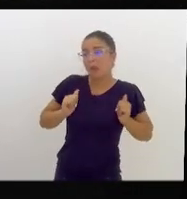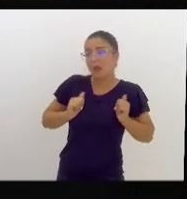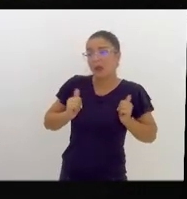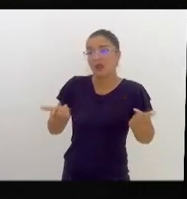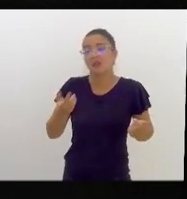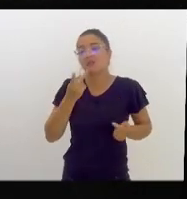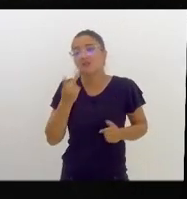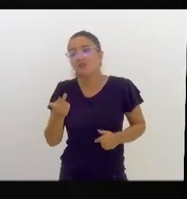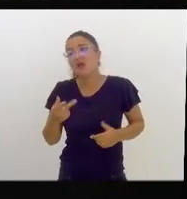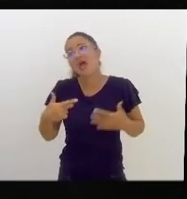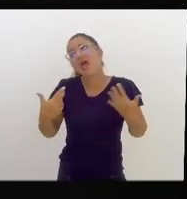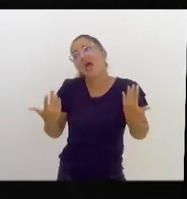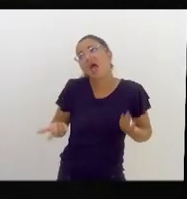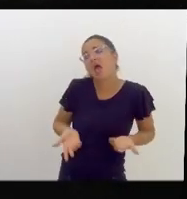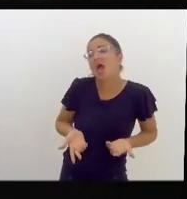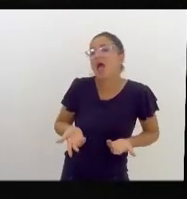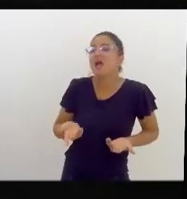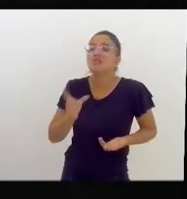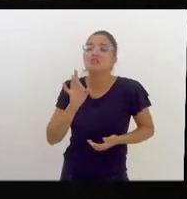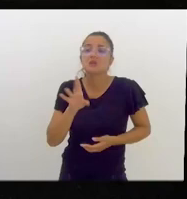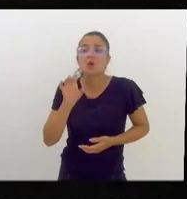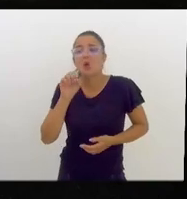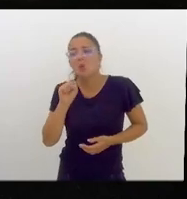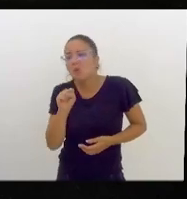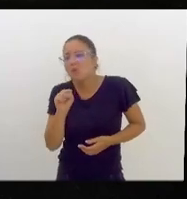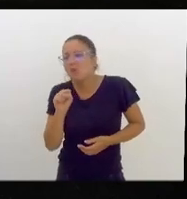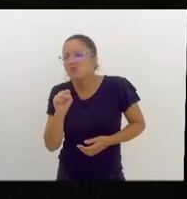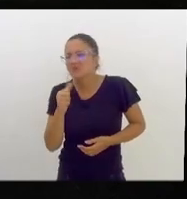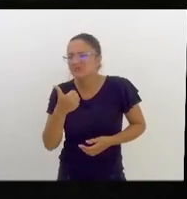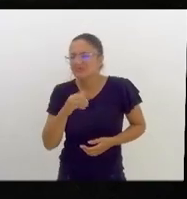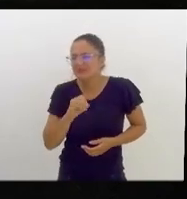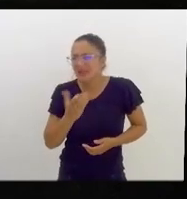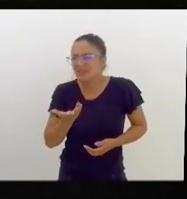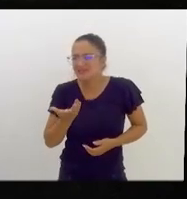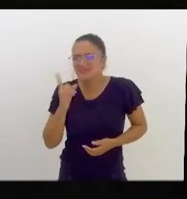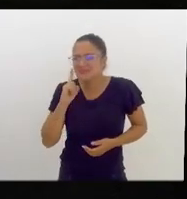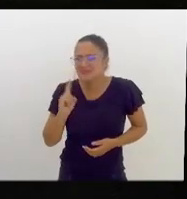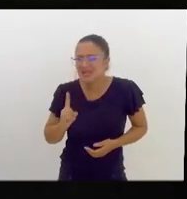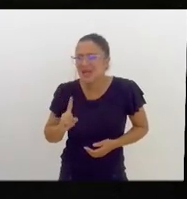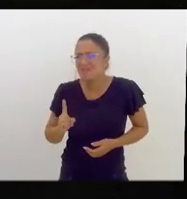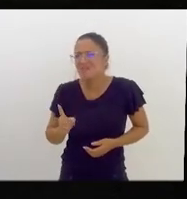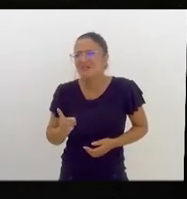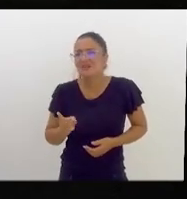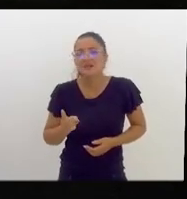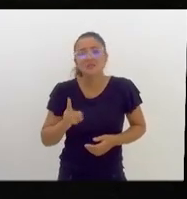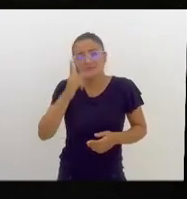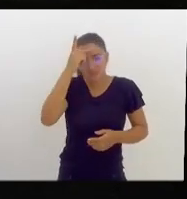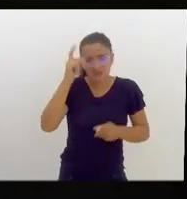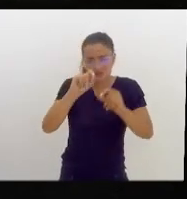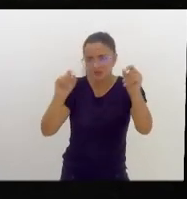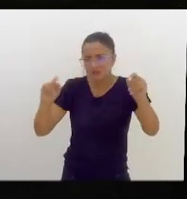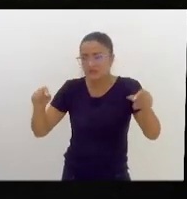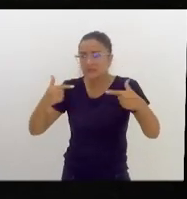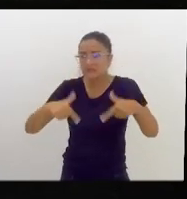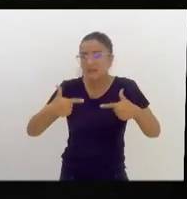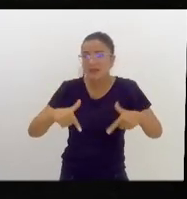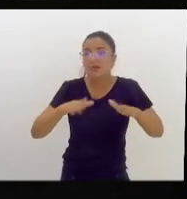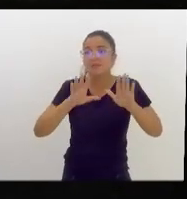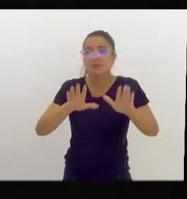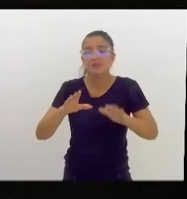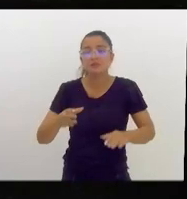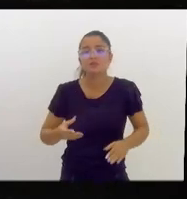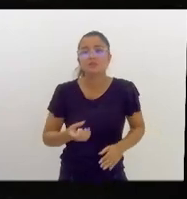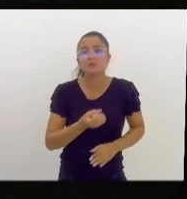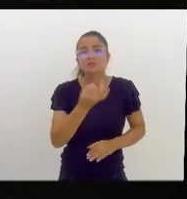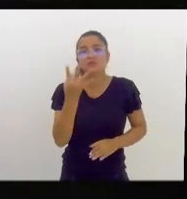só tinha 8 ou 10, já não sei, 2 dezenas no máximo de servidores, mas tinha um quantitativo de